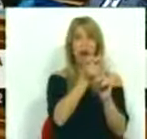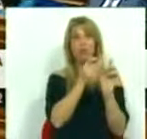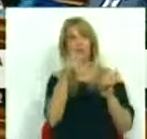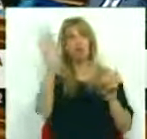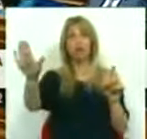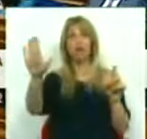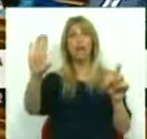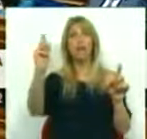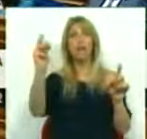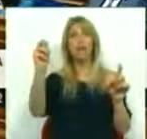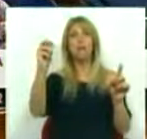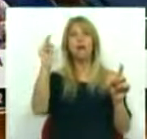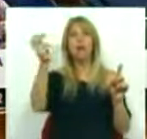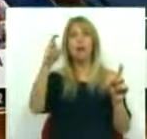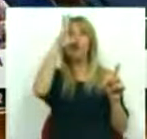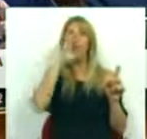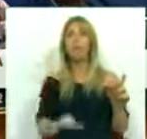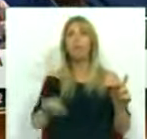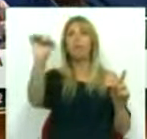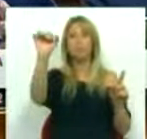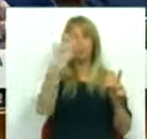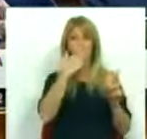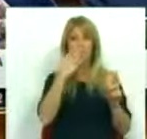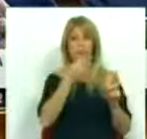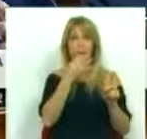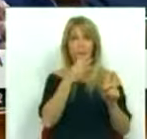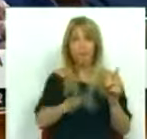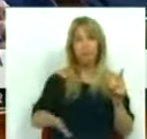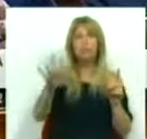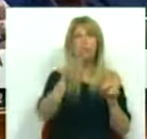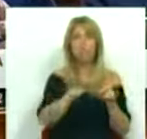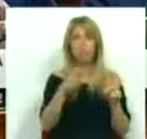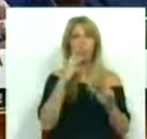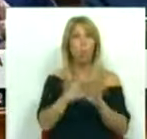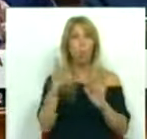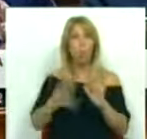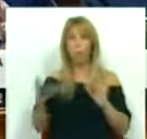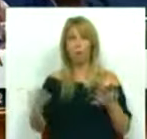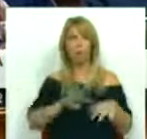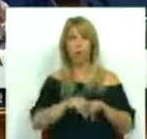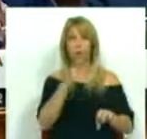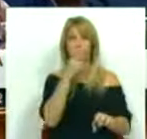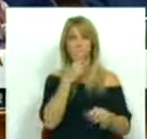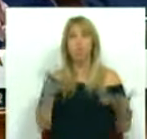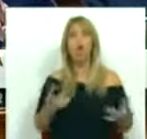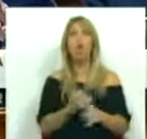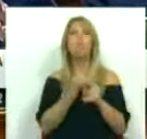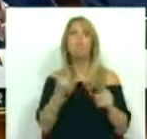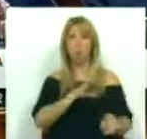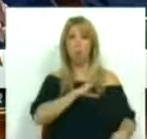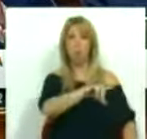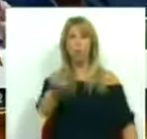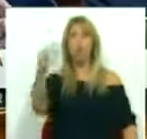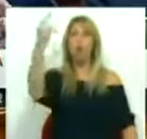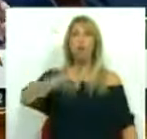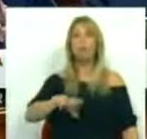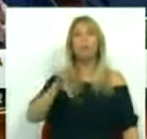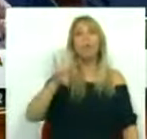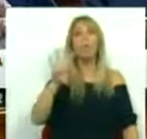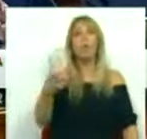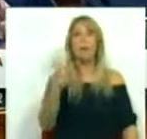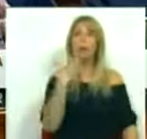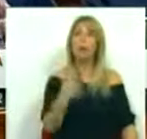de uma conjuntura, essa conjuntura é complexa ou quase desastrosa, porque os senhores obrigaram o país a recorrer